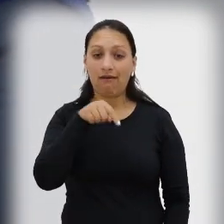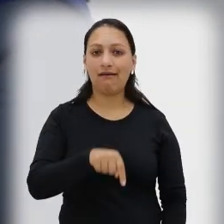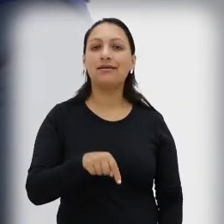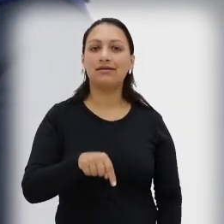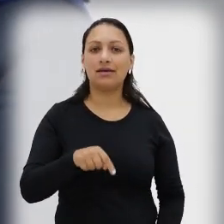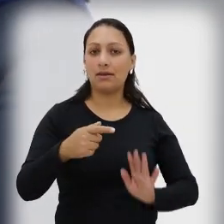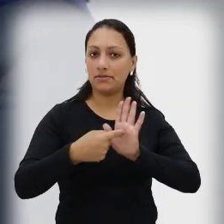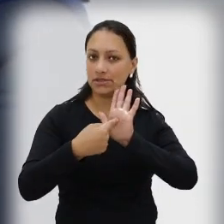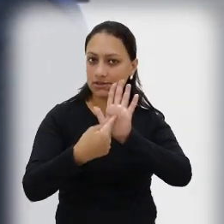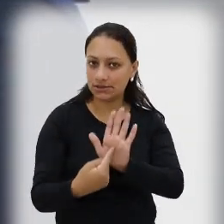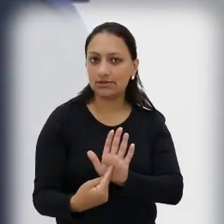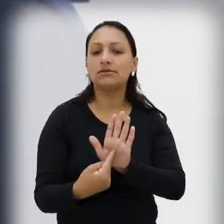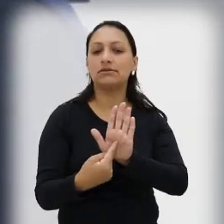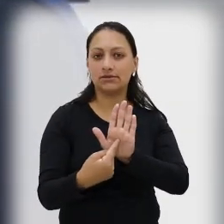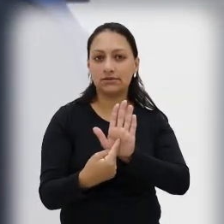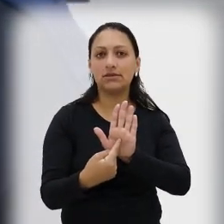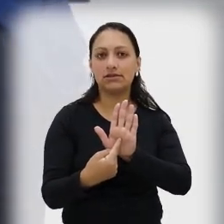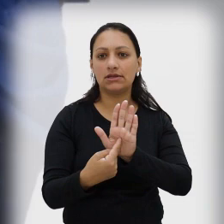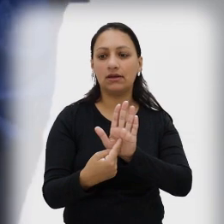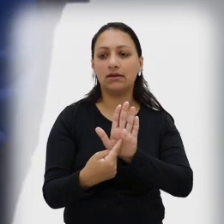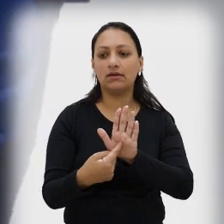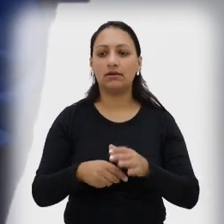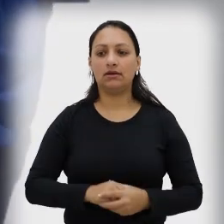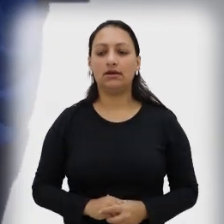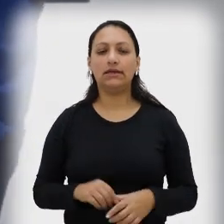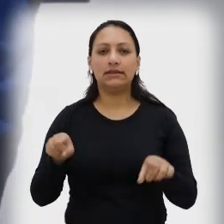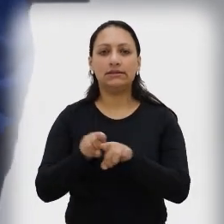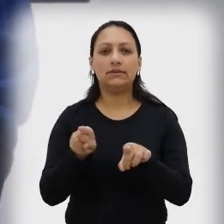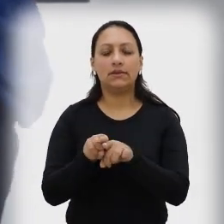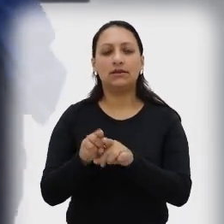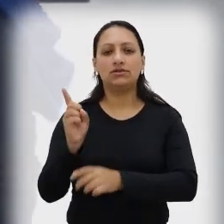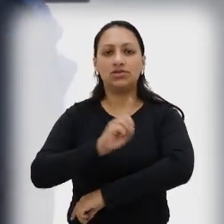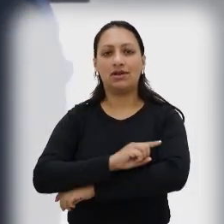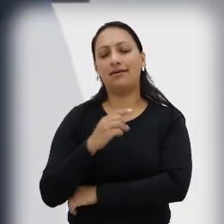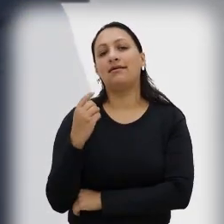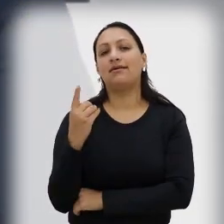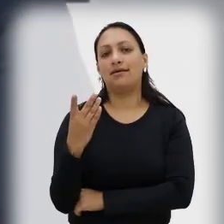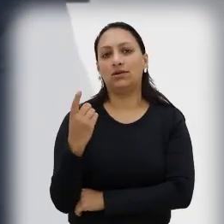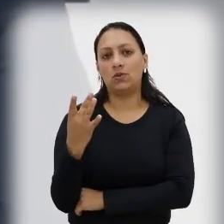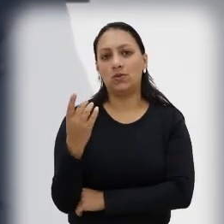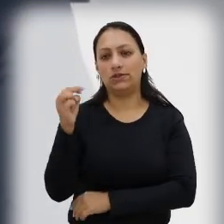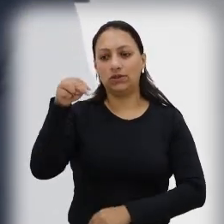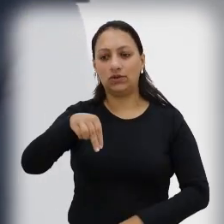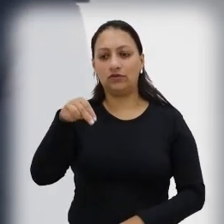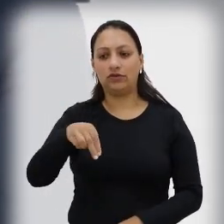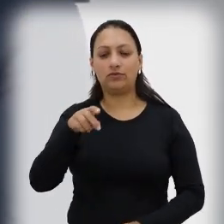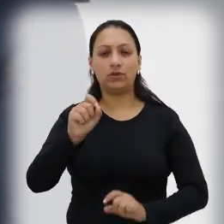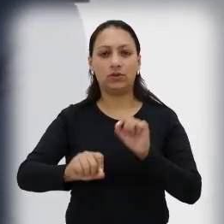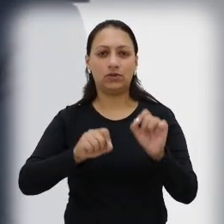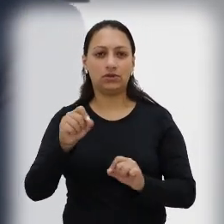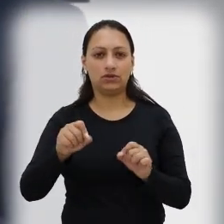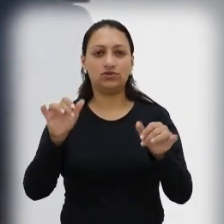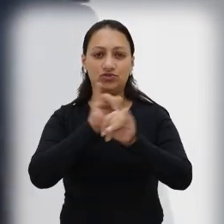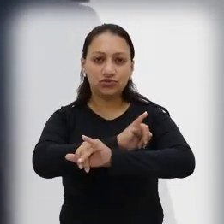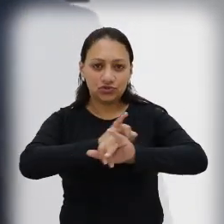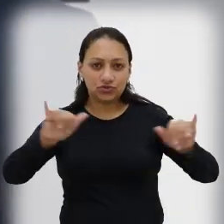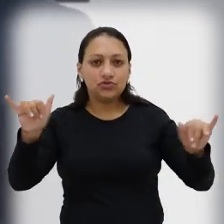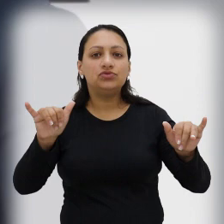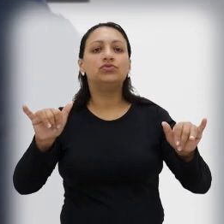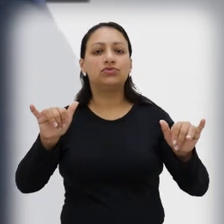da apresentação, que é o Demo Day, e 14 de novembro, que é a data da